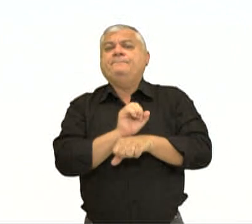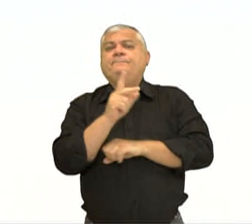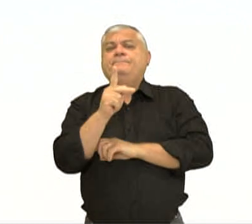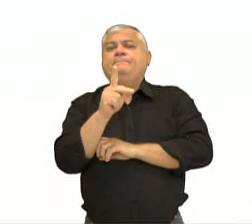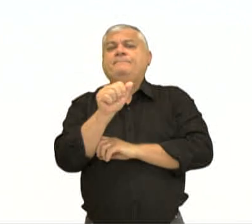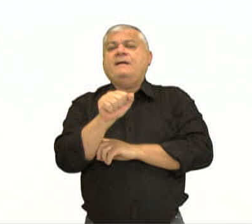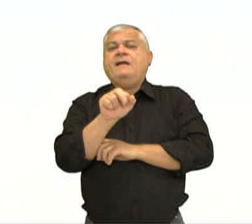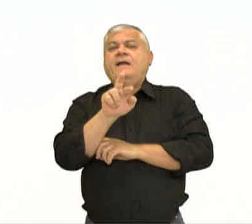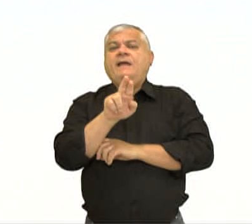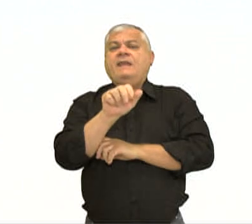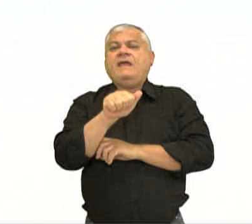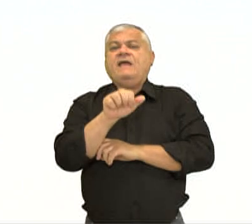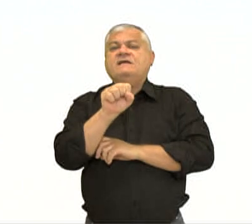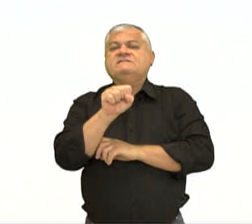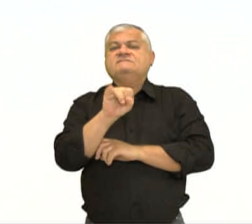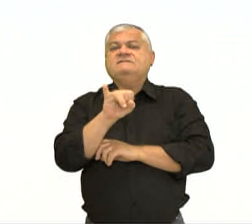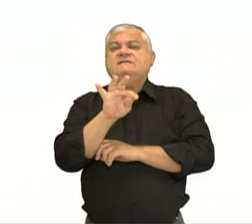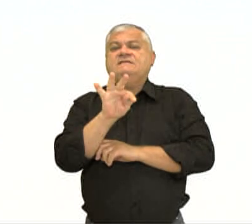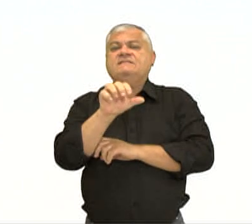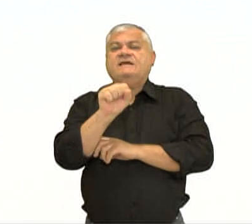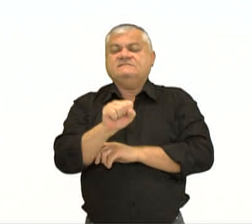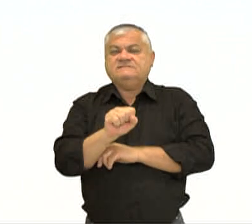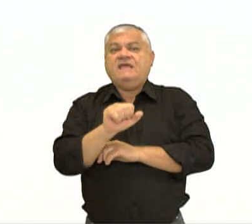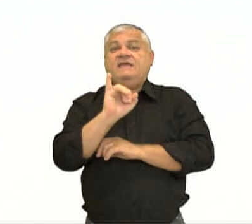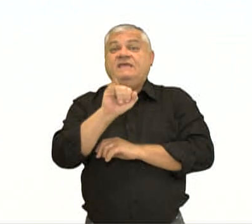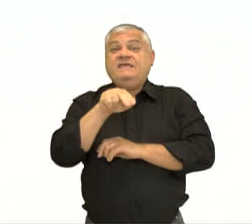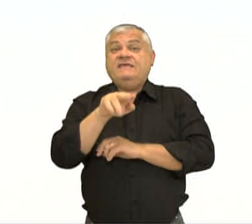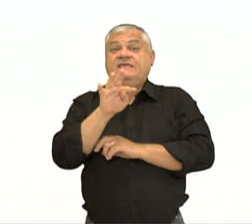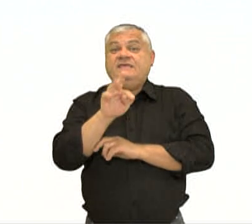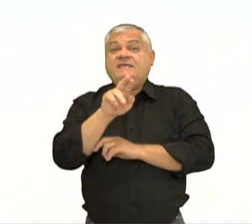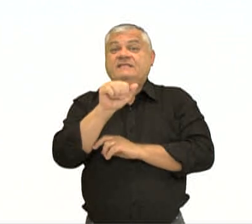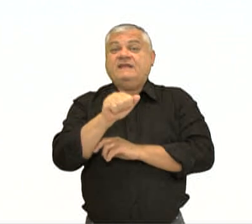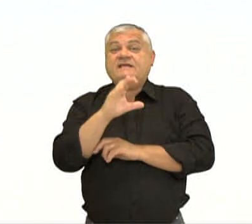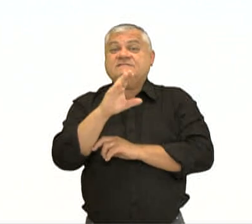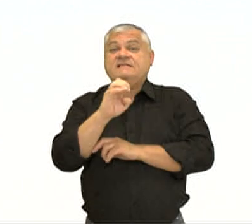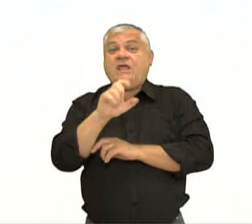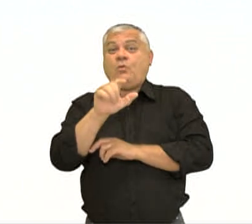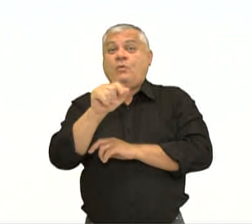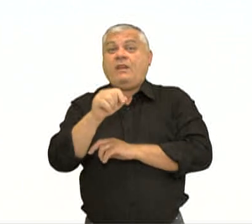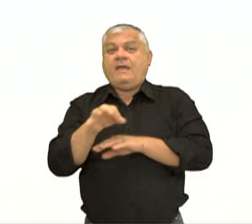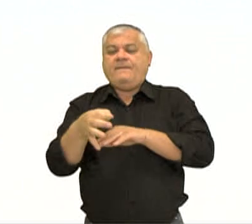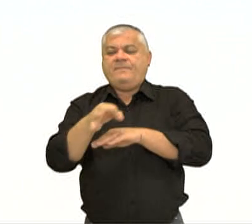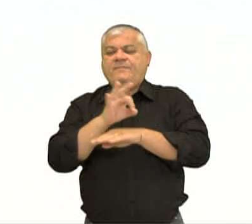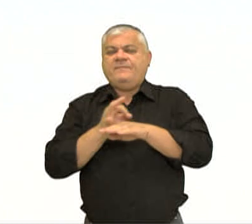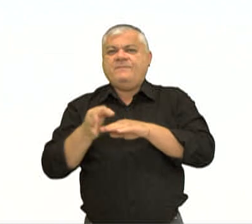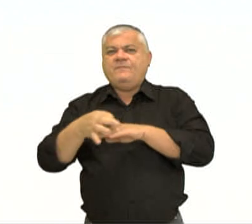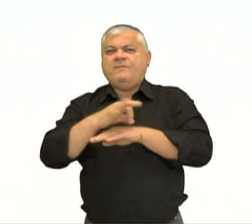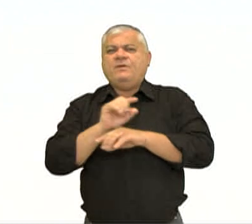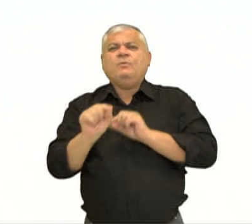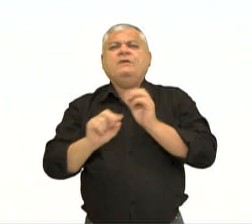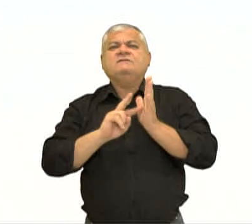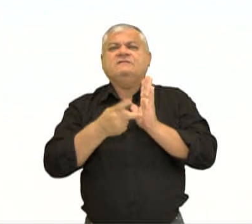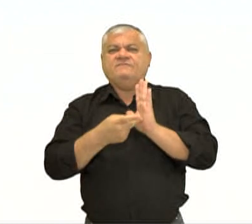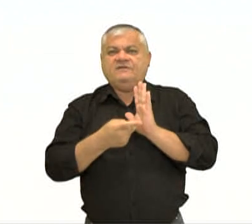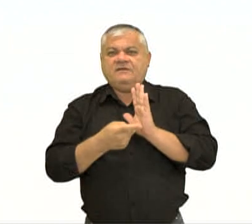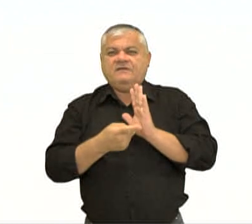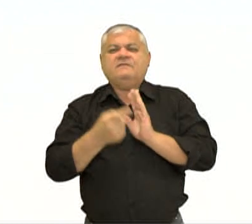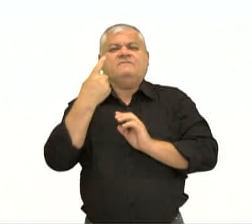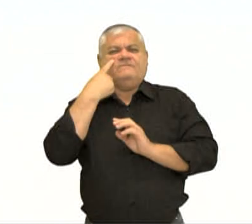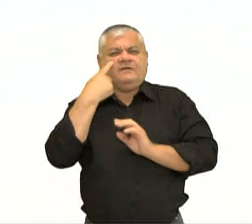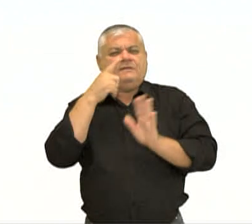ciência como parasitas intracelulares obrigatórios? O que isso significa? Então